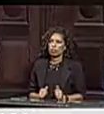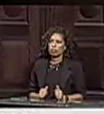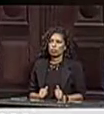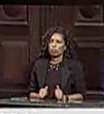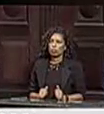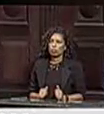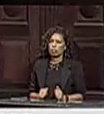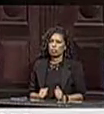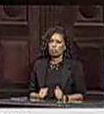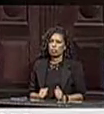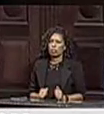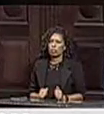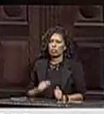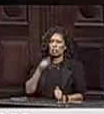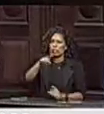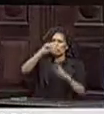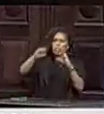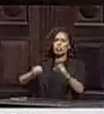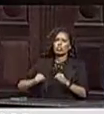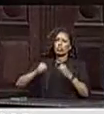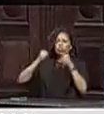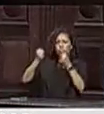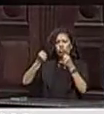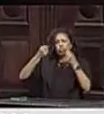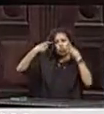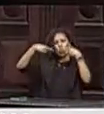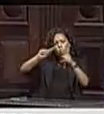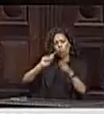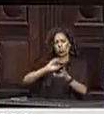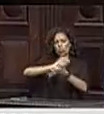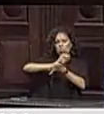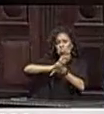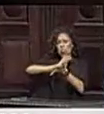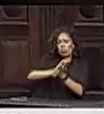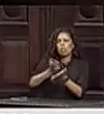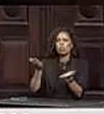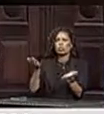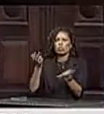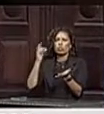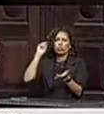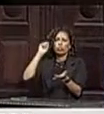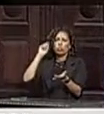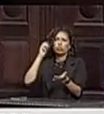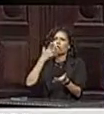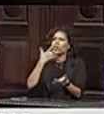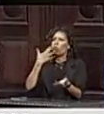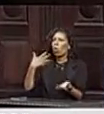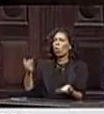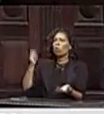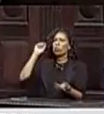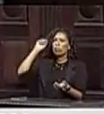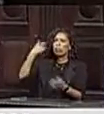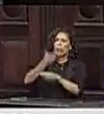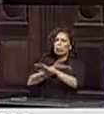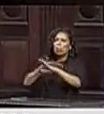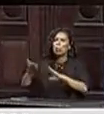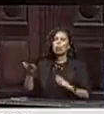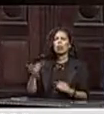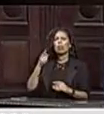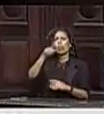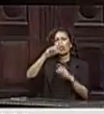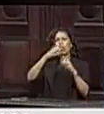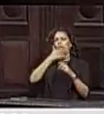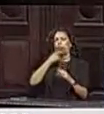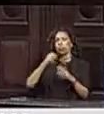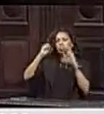muito, na luta contra o racismo. Quem pegar um exemplar da